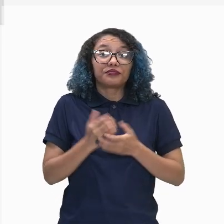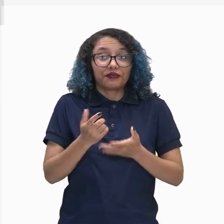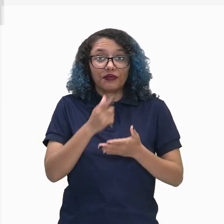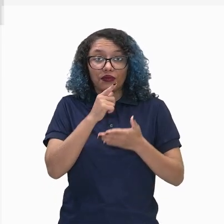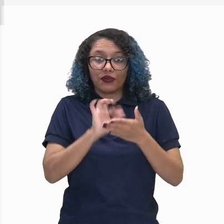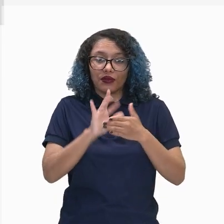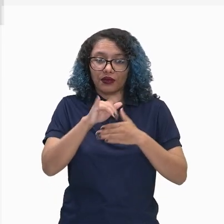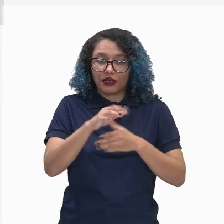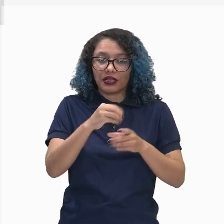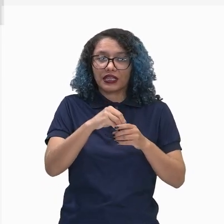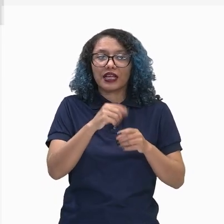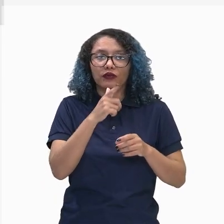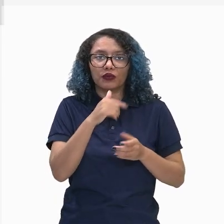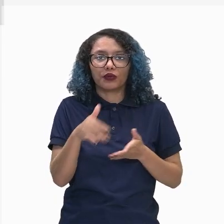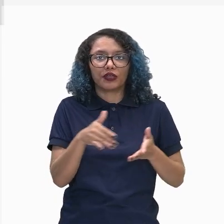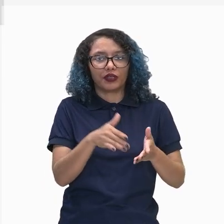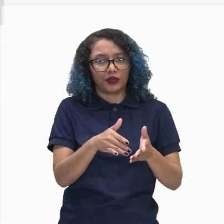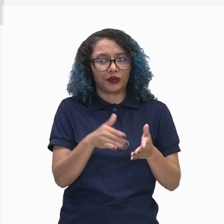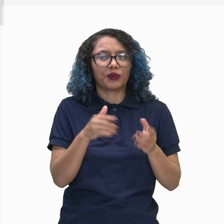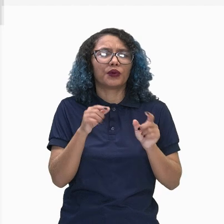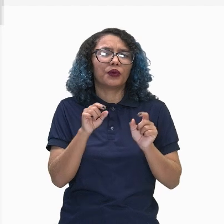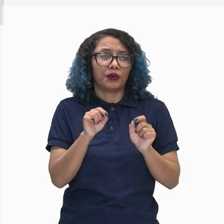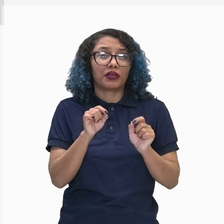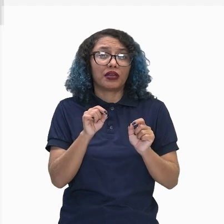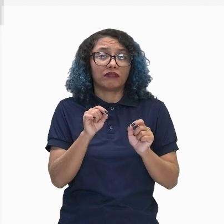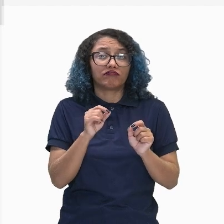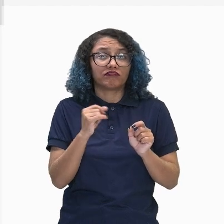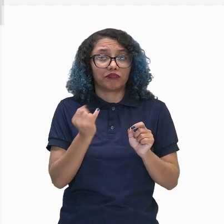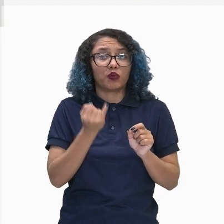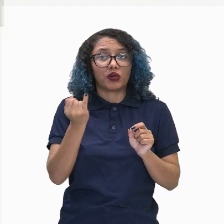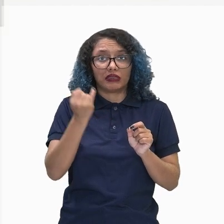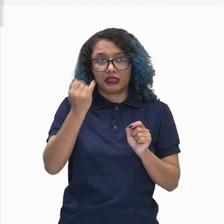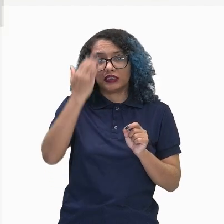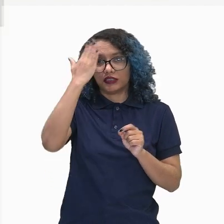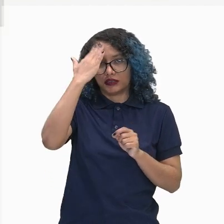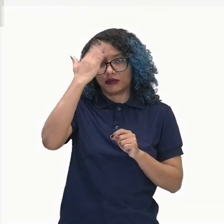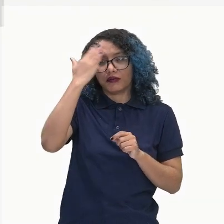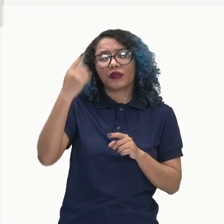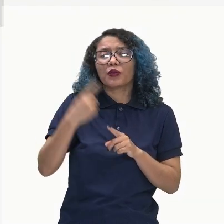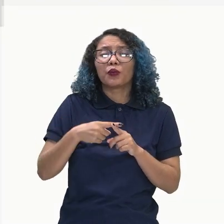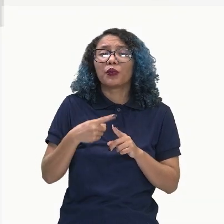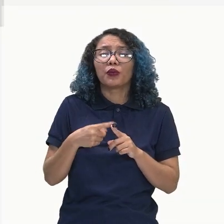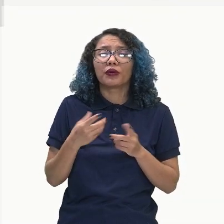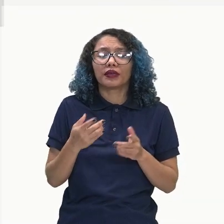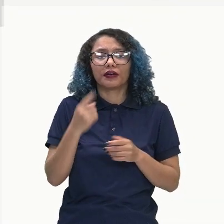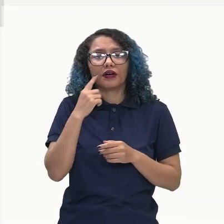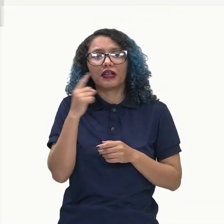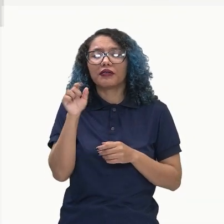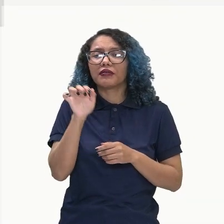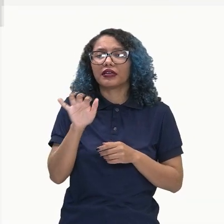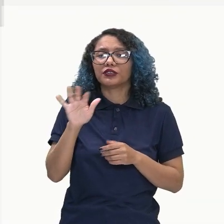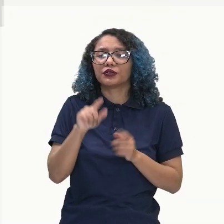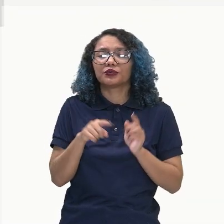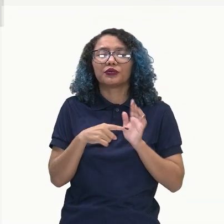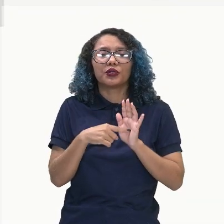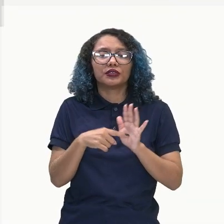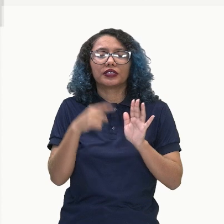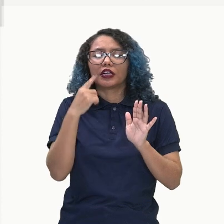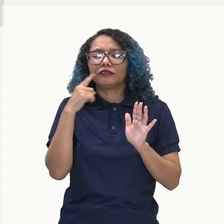são muito interessantes da gente entender. Porque veja só aí na nossa imagem, né, nós